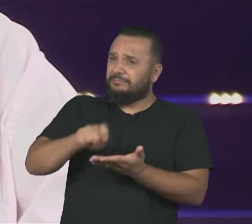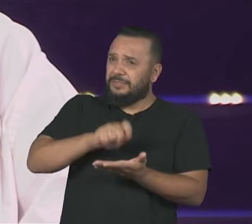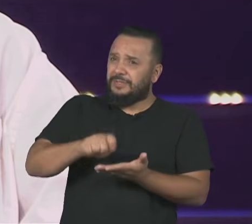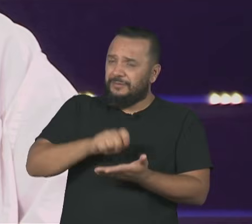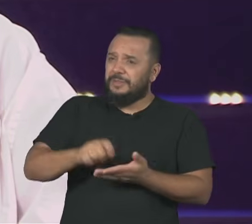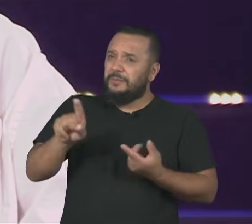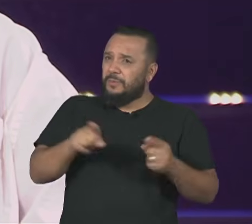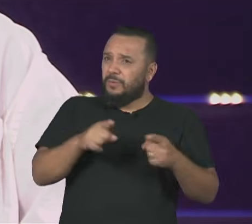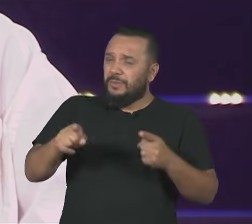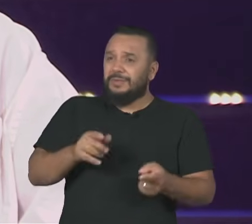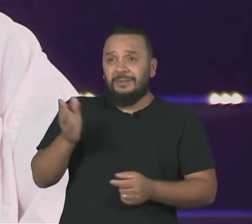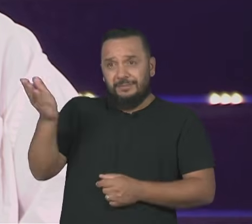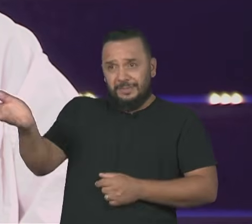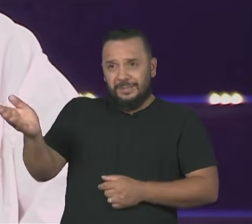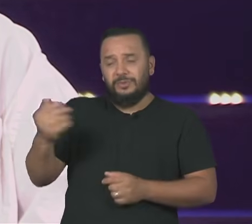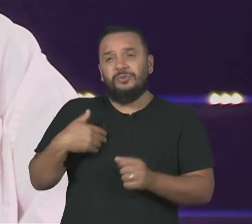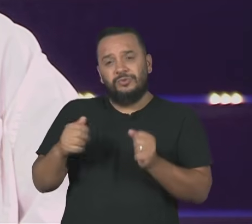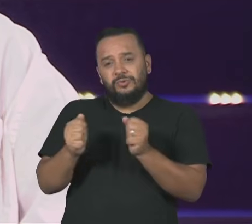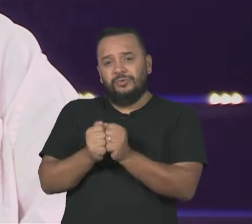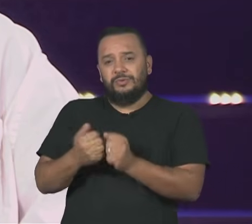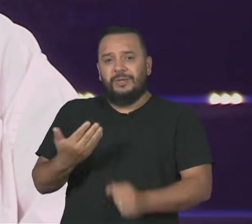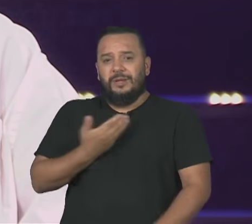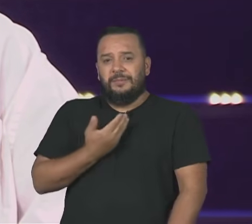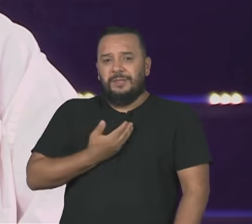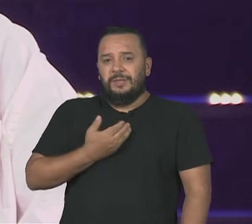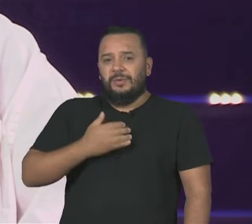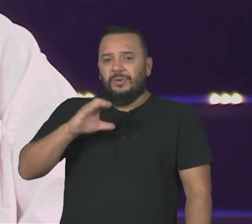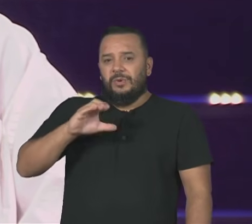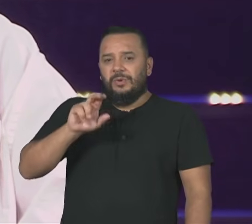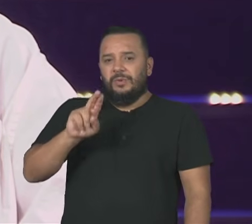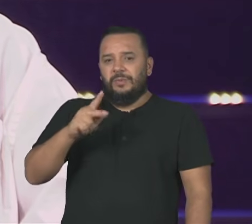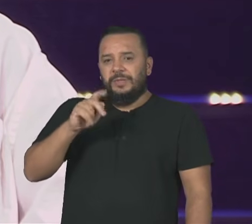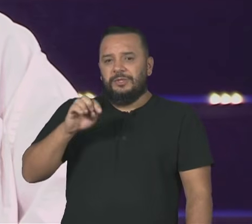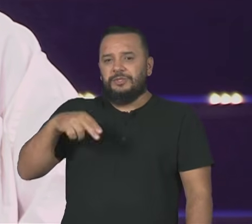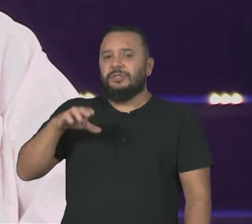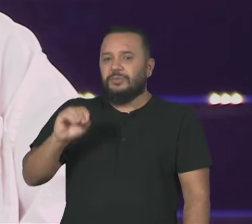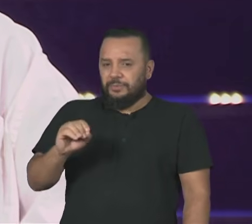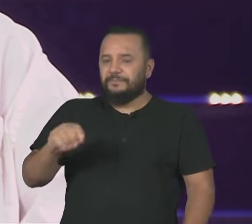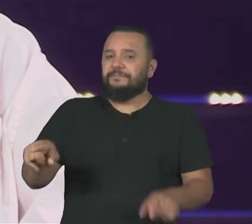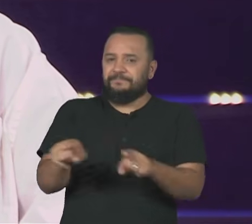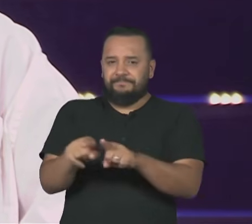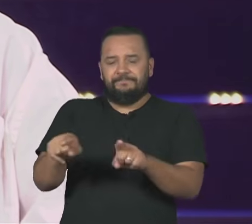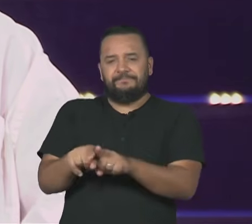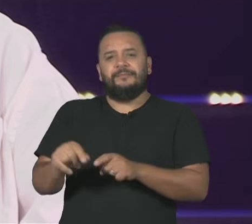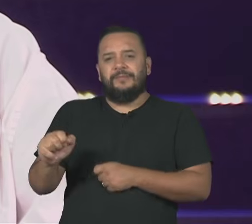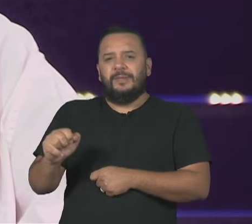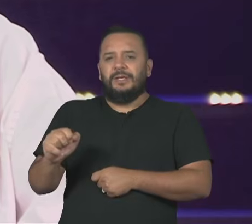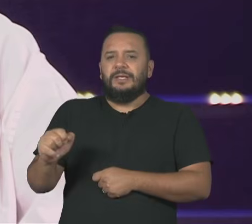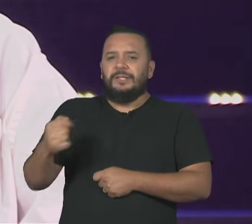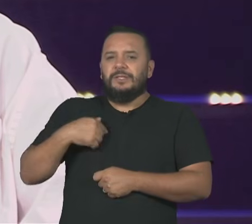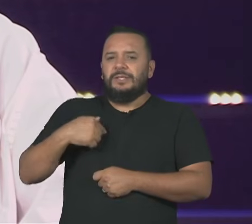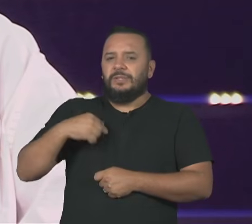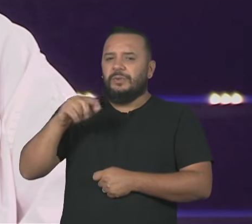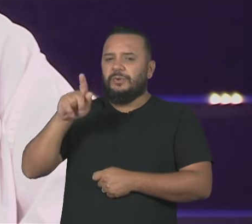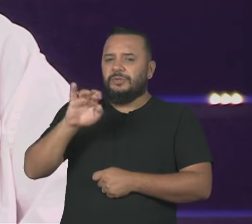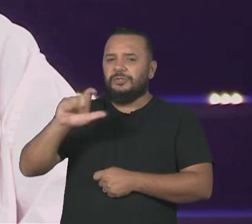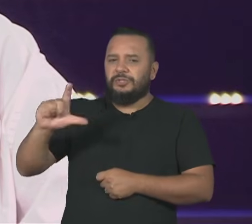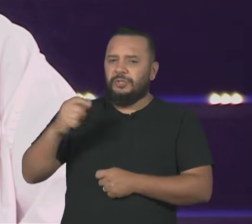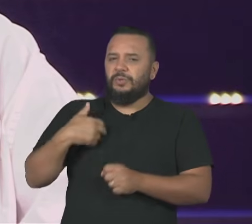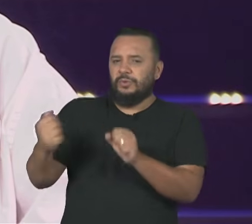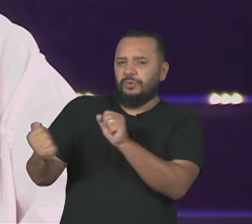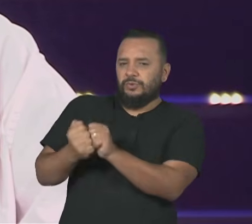meu amigo Cupertino. E eu tive uma sorte, cara. Eu fui jantar um dia, fui a um jantar e o Gil sentou na cadeira do meu